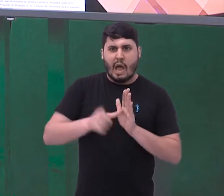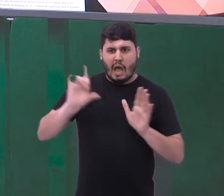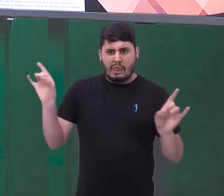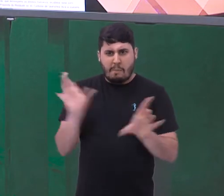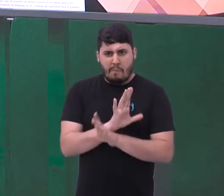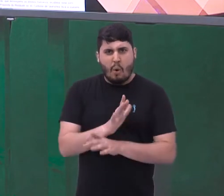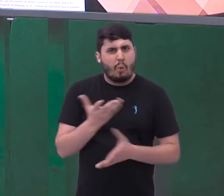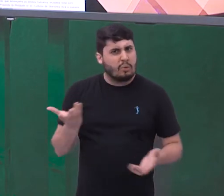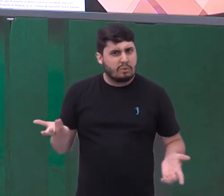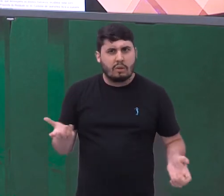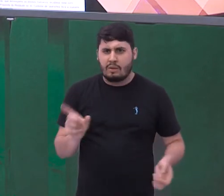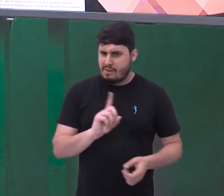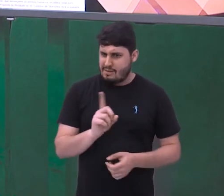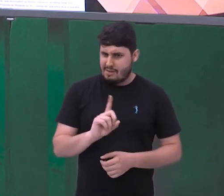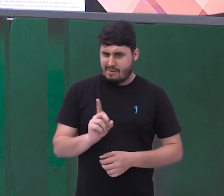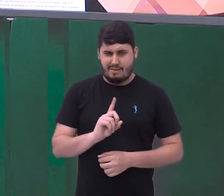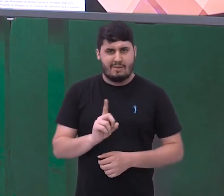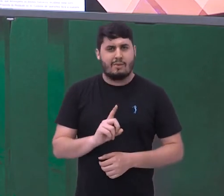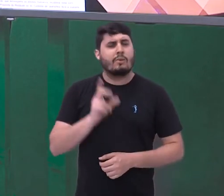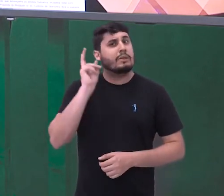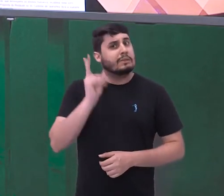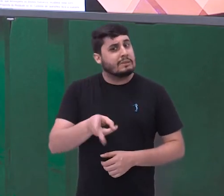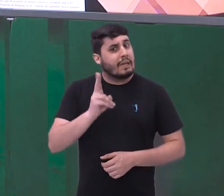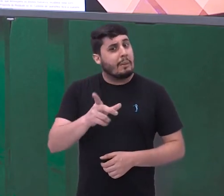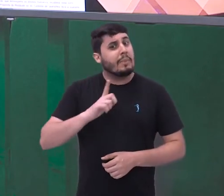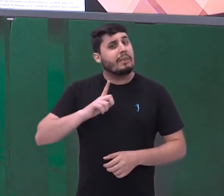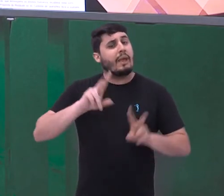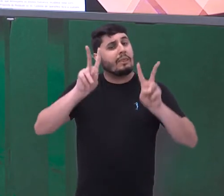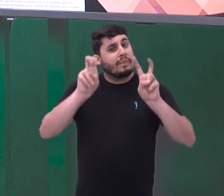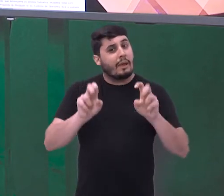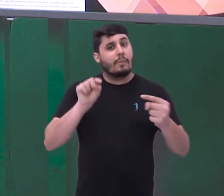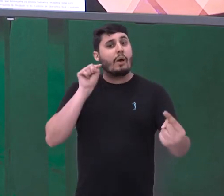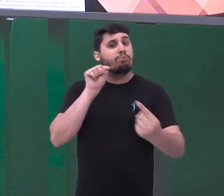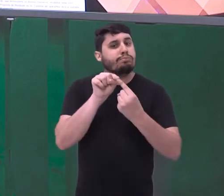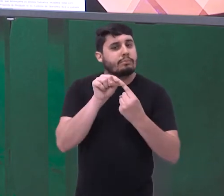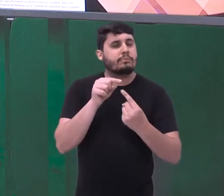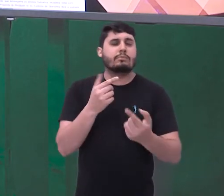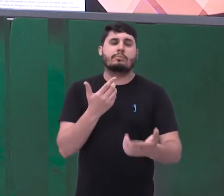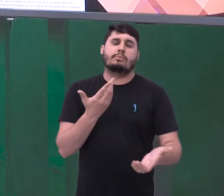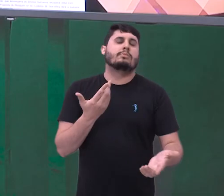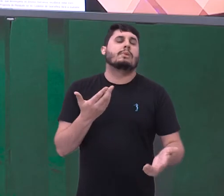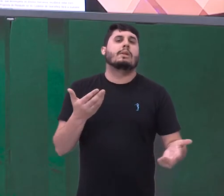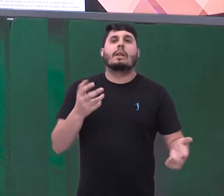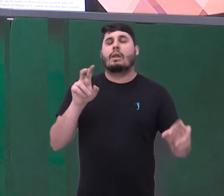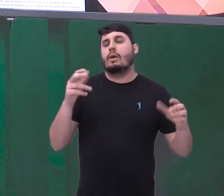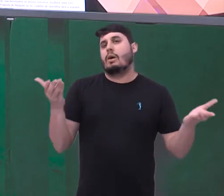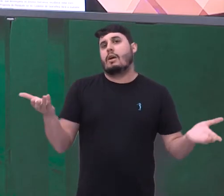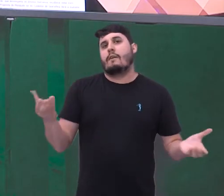A pesquisa foi feita há 12. São sempre temas da atualidade.